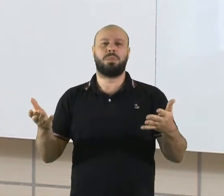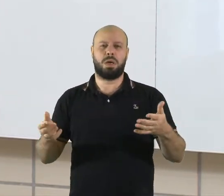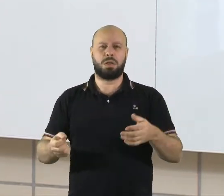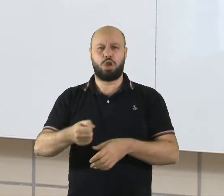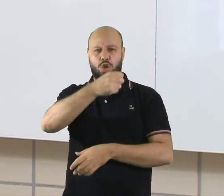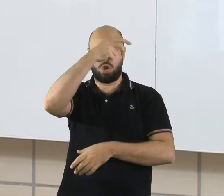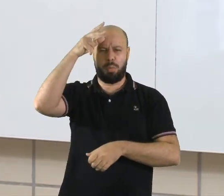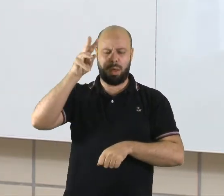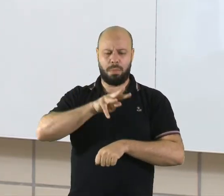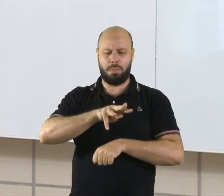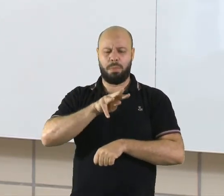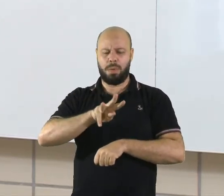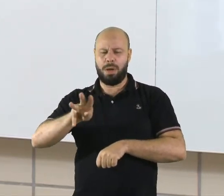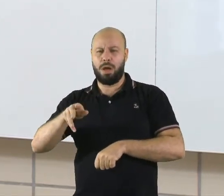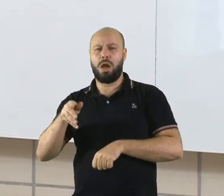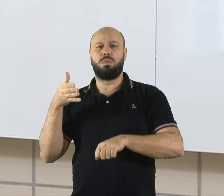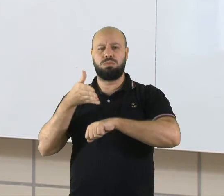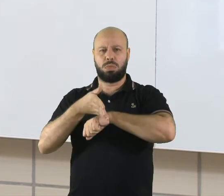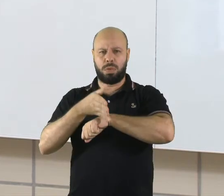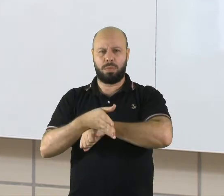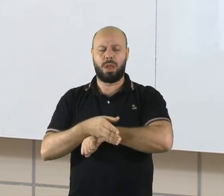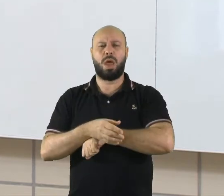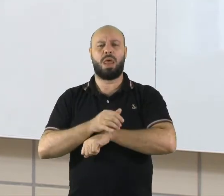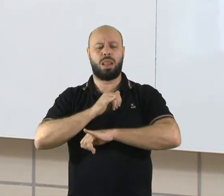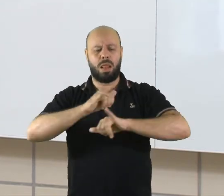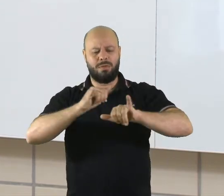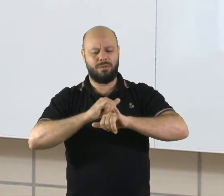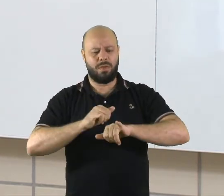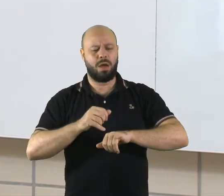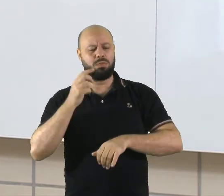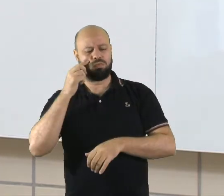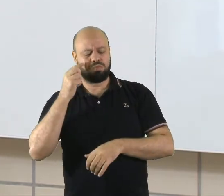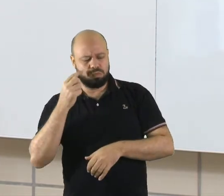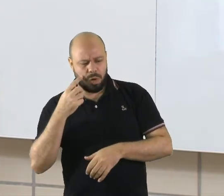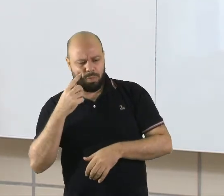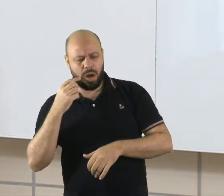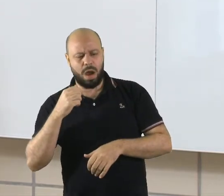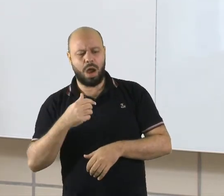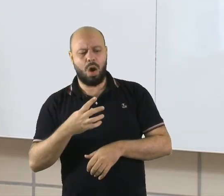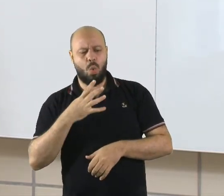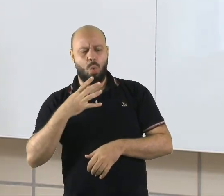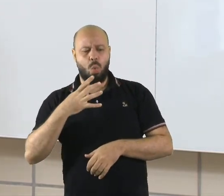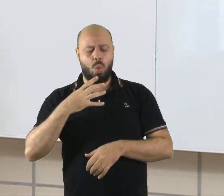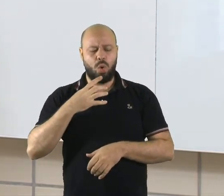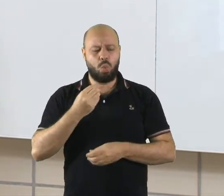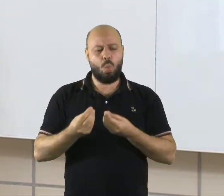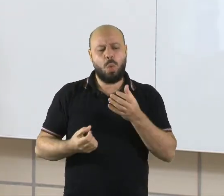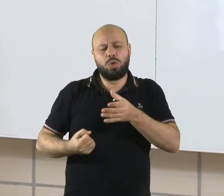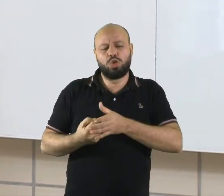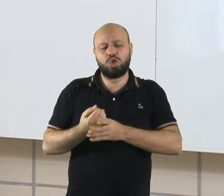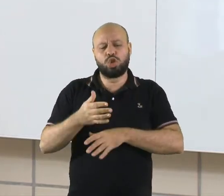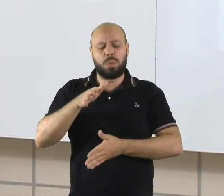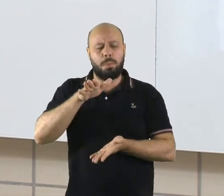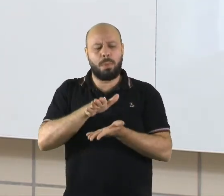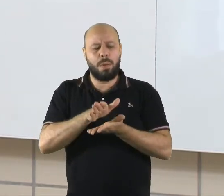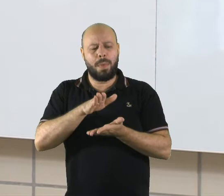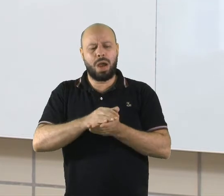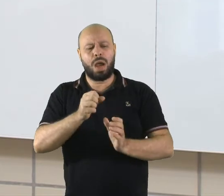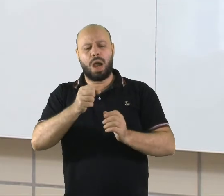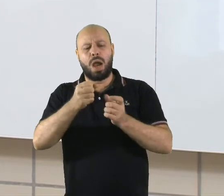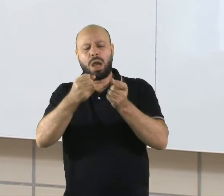cidade, que tem algumas informações, e verificar como surgiu Palmas, Quais as principais características da